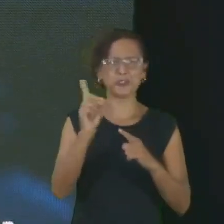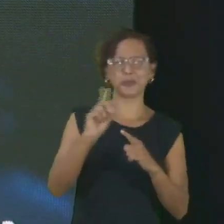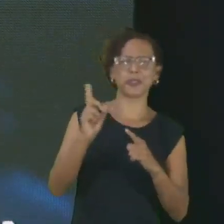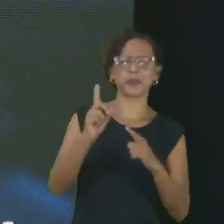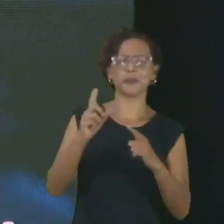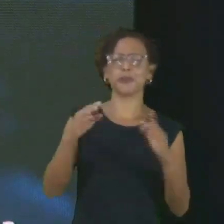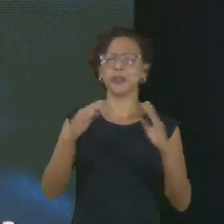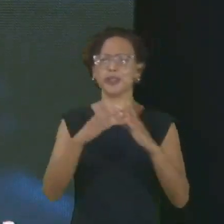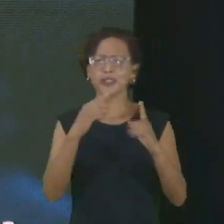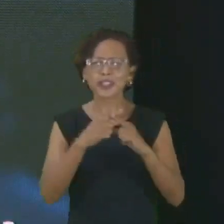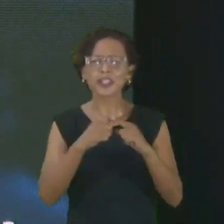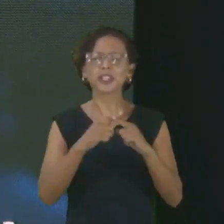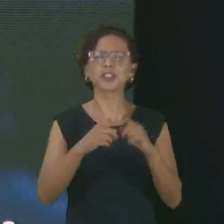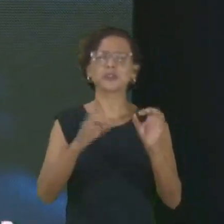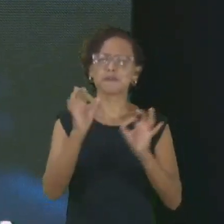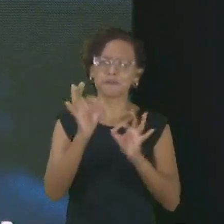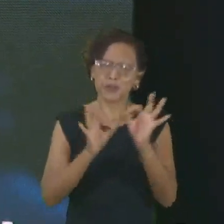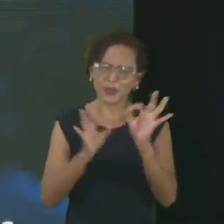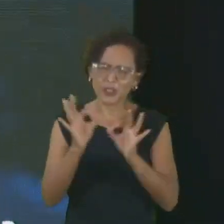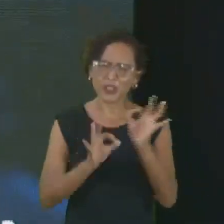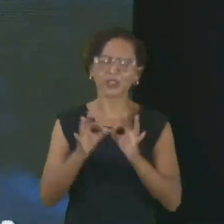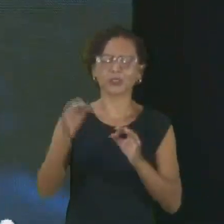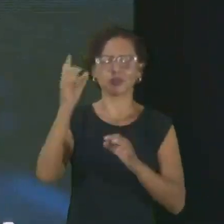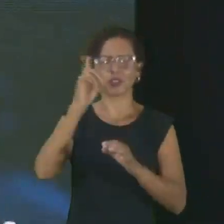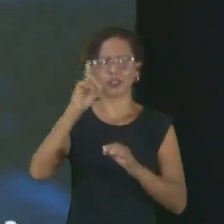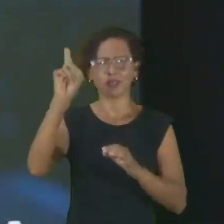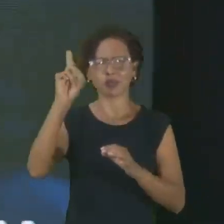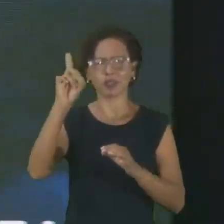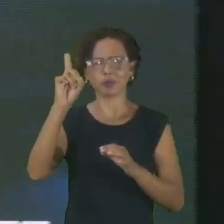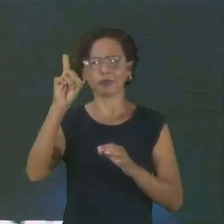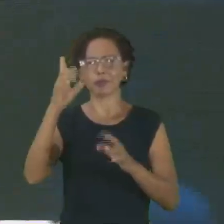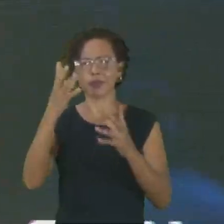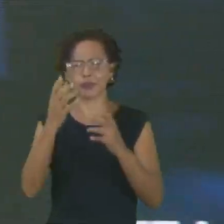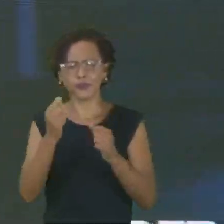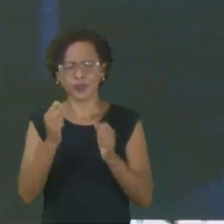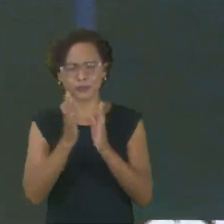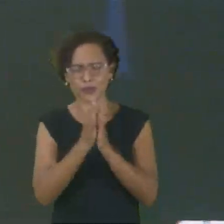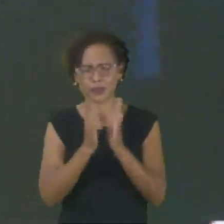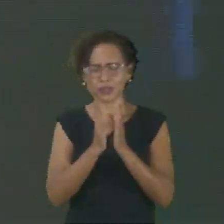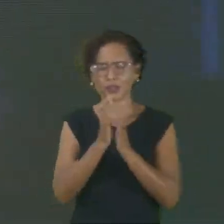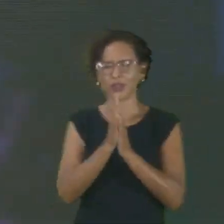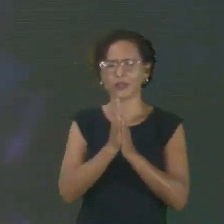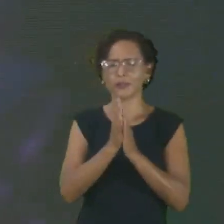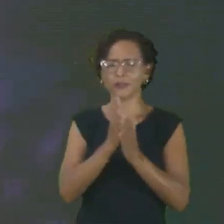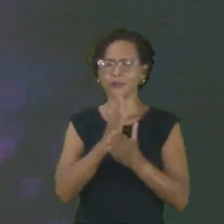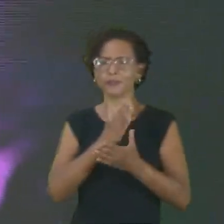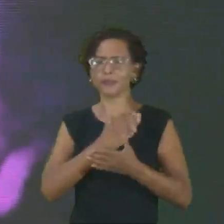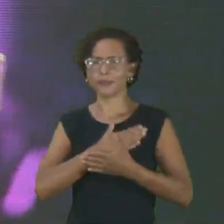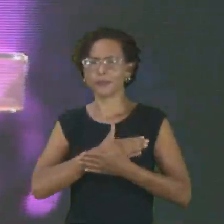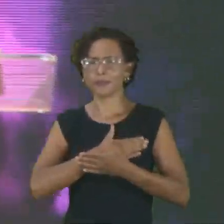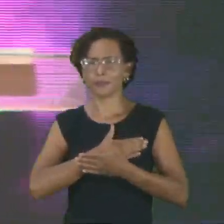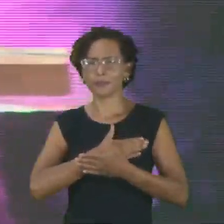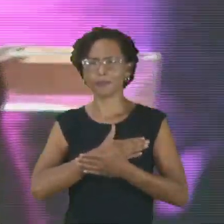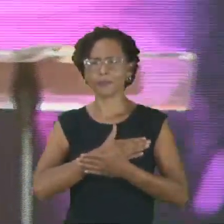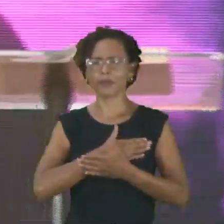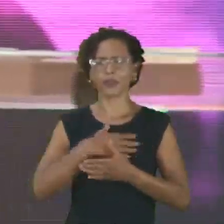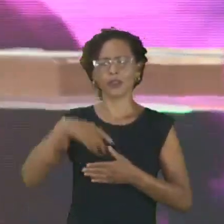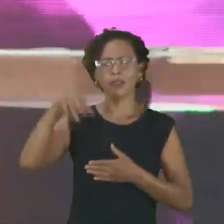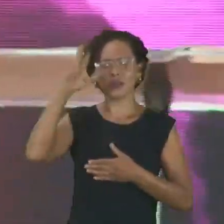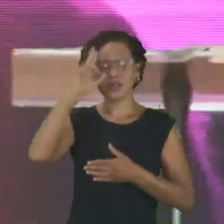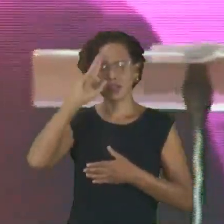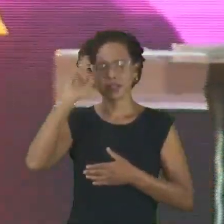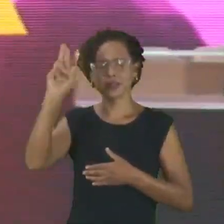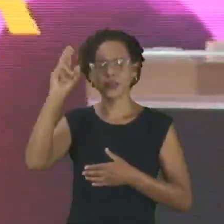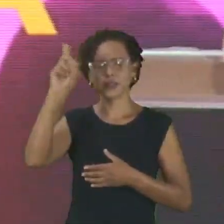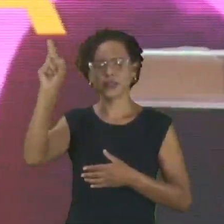é um projeto de Deus. Feche os teus olhos, coloque a mão no teu coração, por favor, repita comigo, diga Senhor